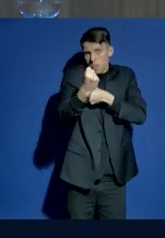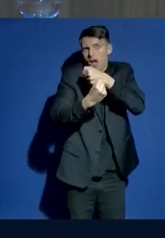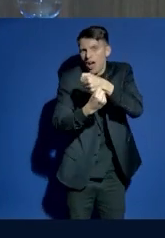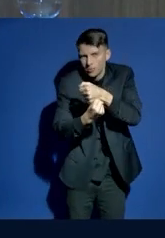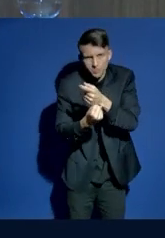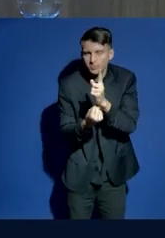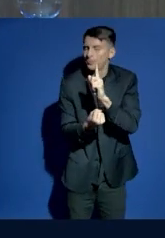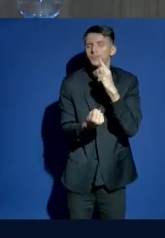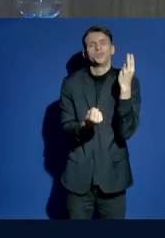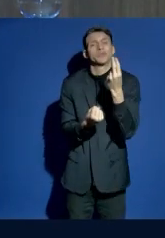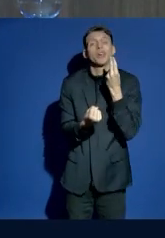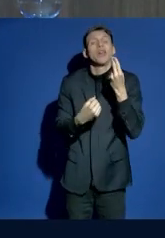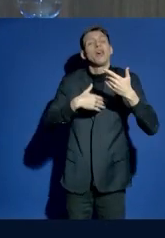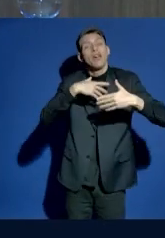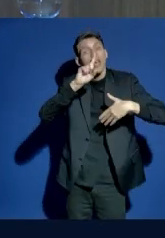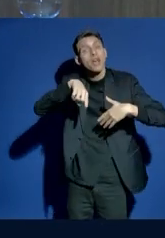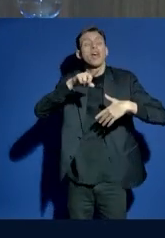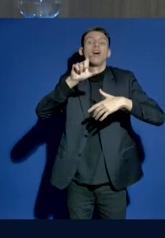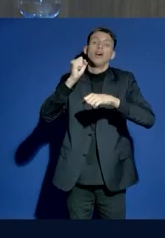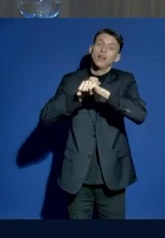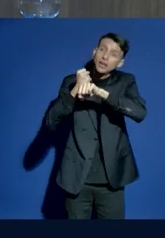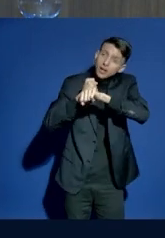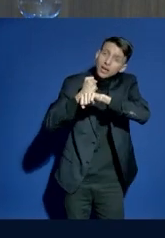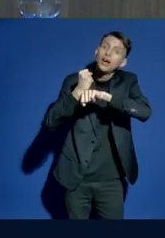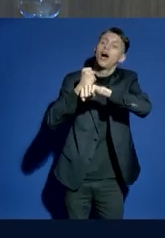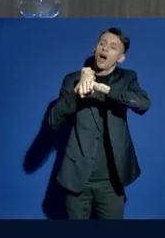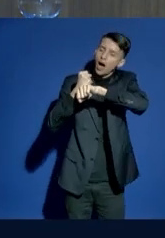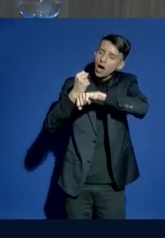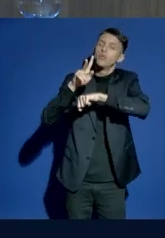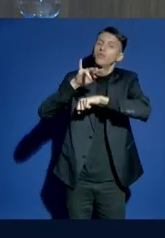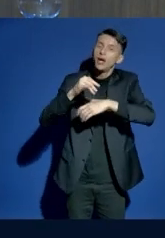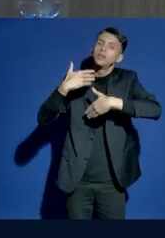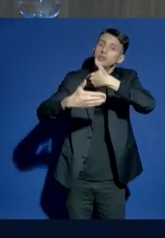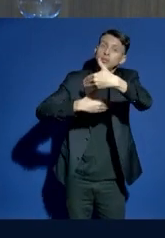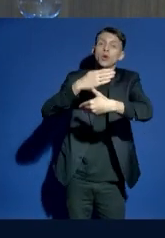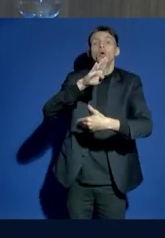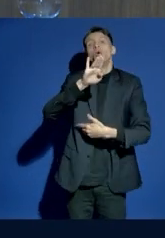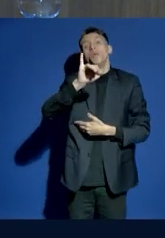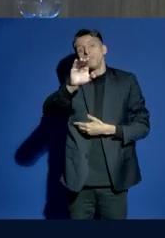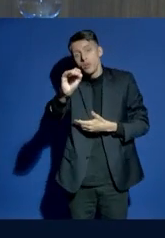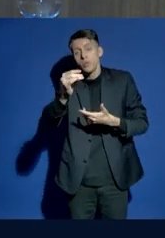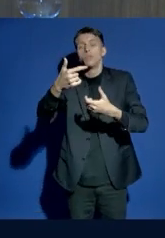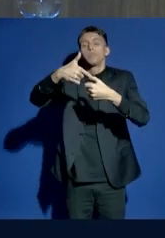uma transição energética de algumas décadas. E o biocombustível no Brasil